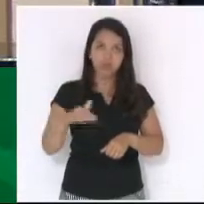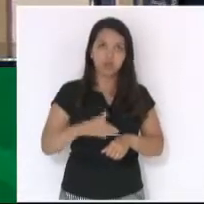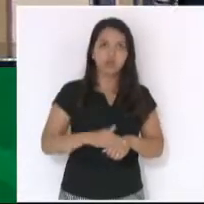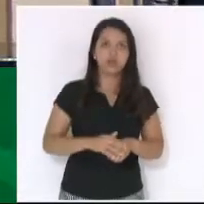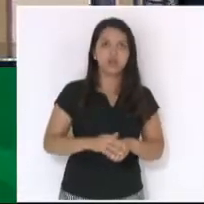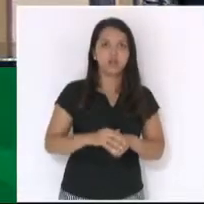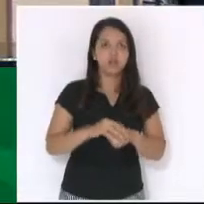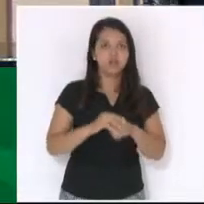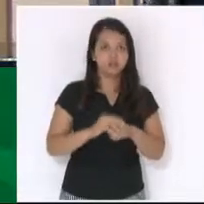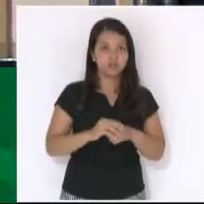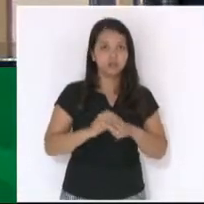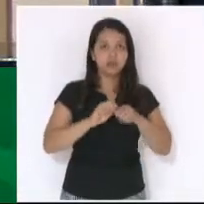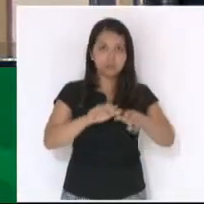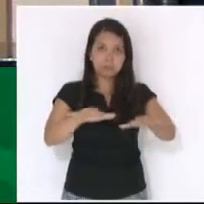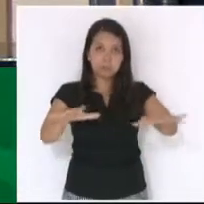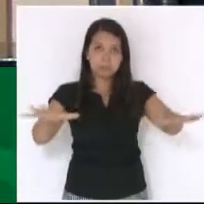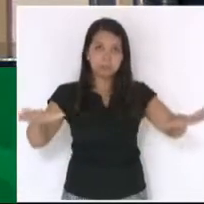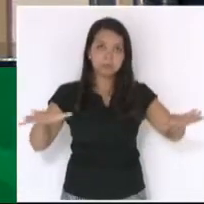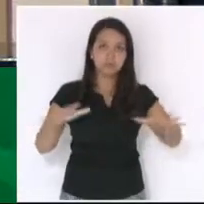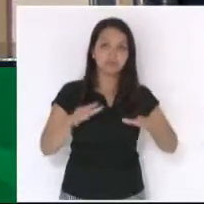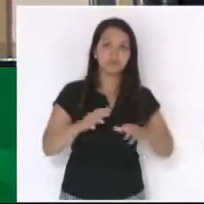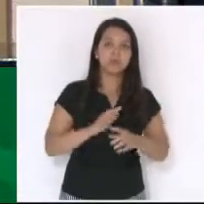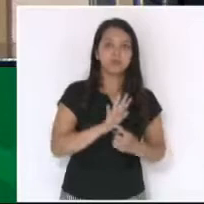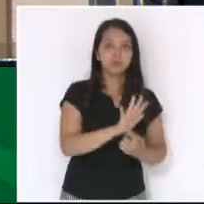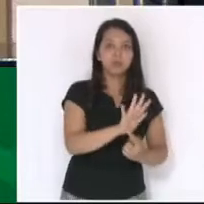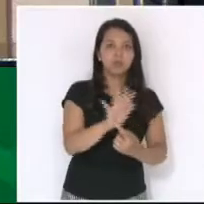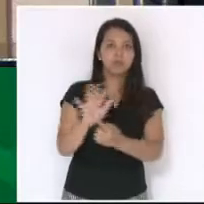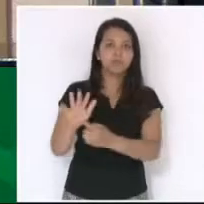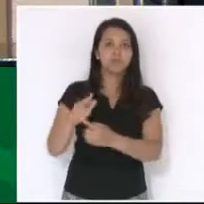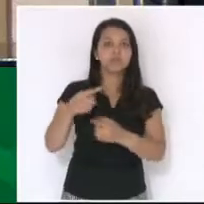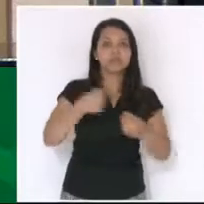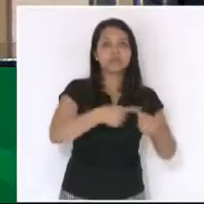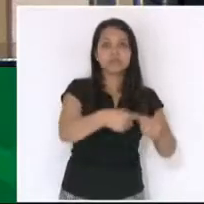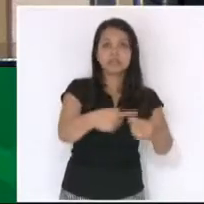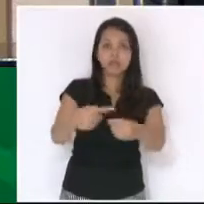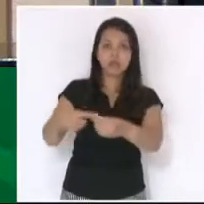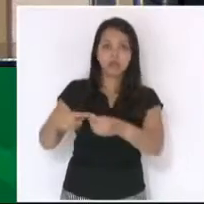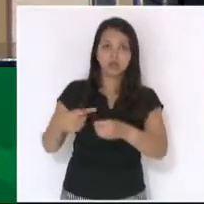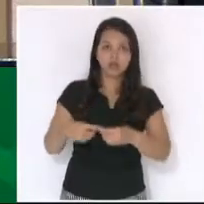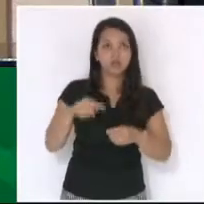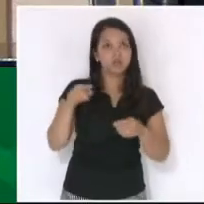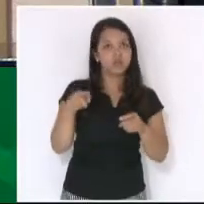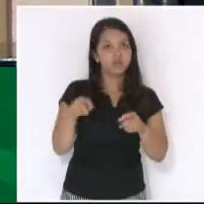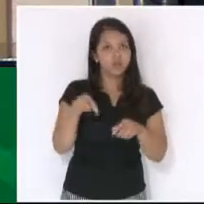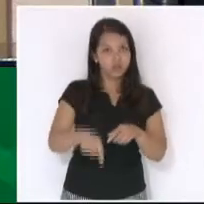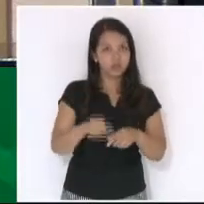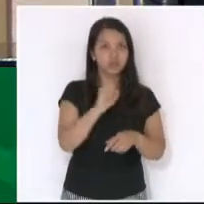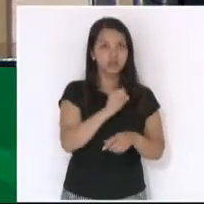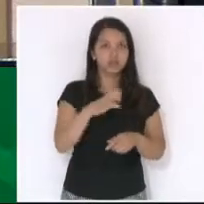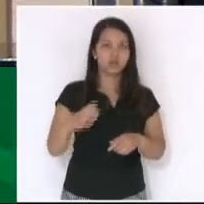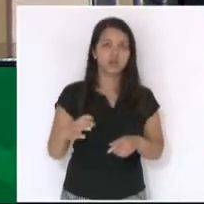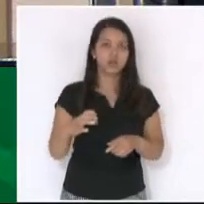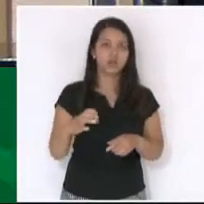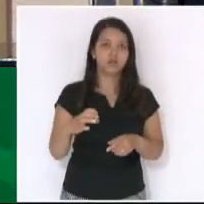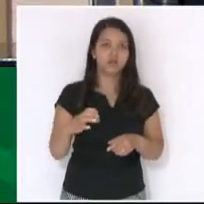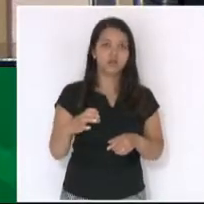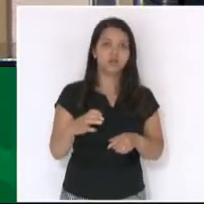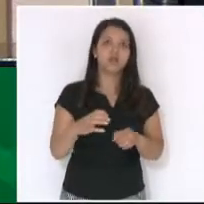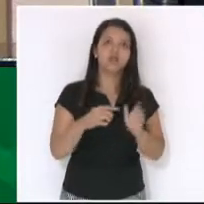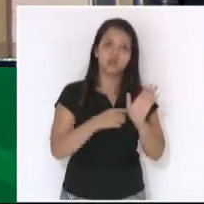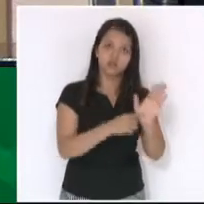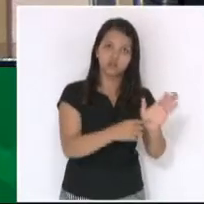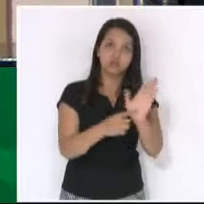circular em várias cidades do nosso país em Santa Catarina elas também serão